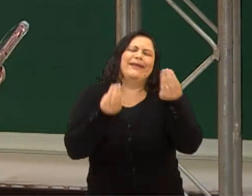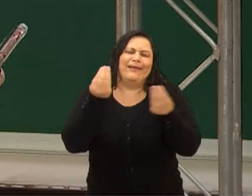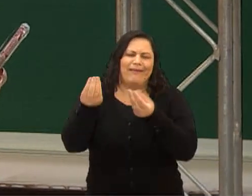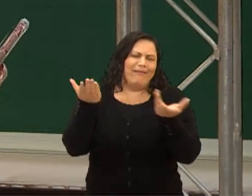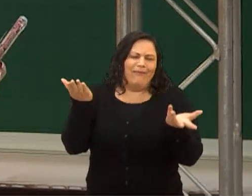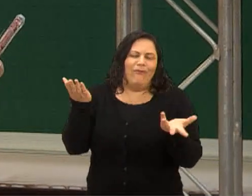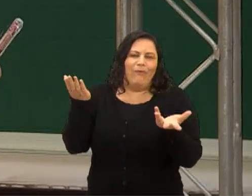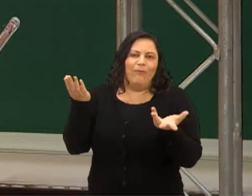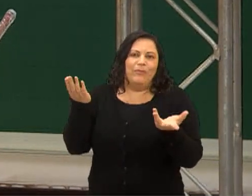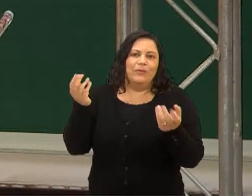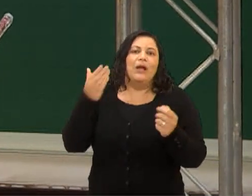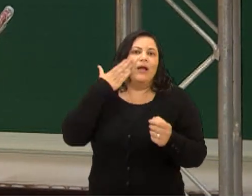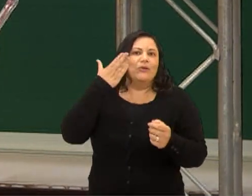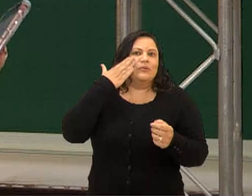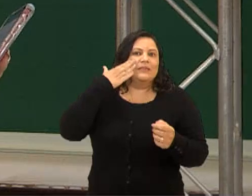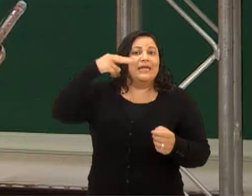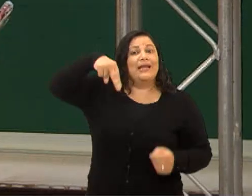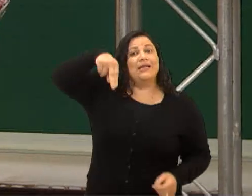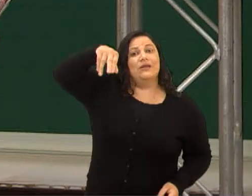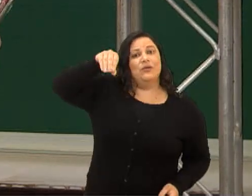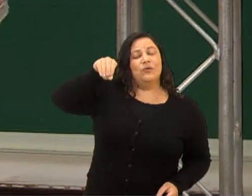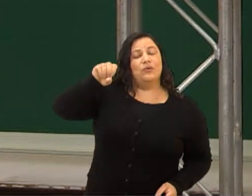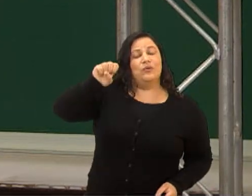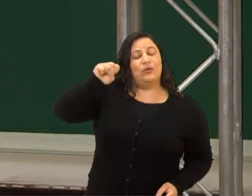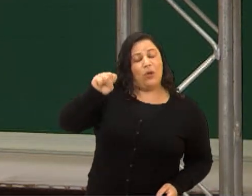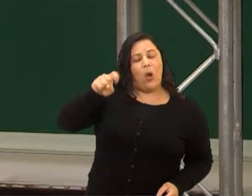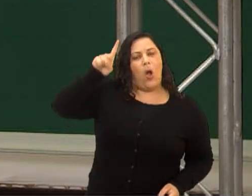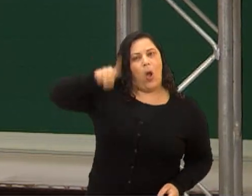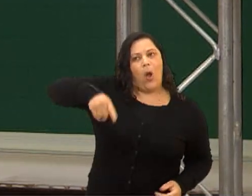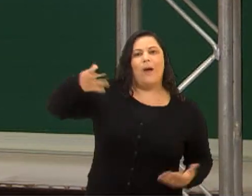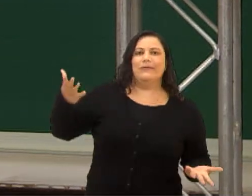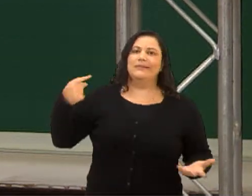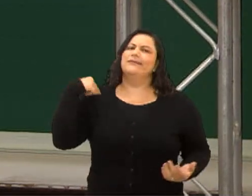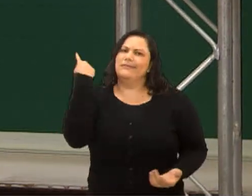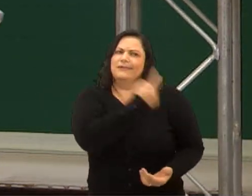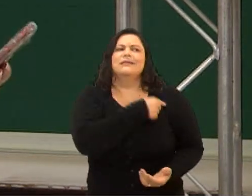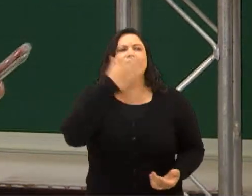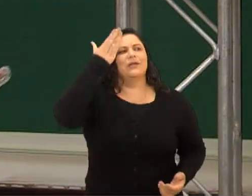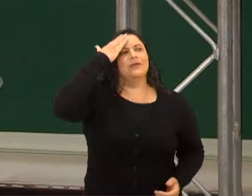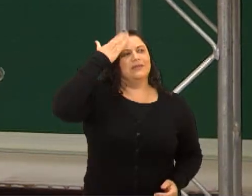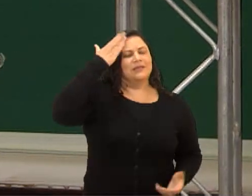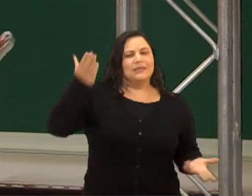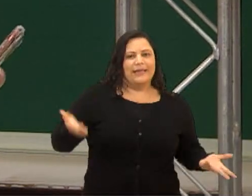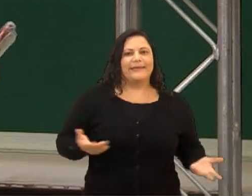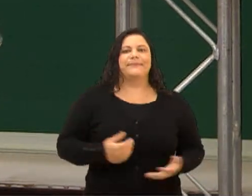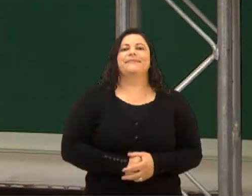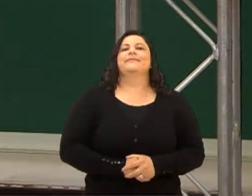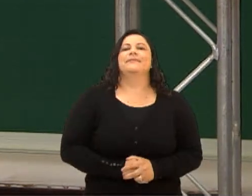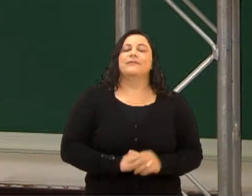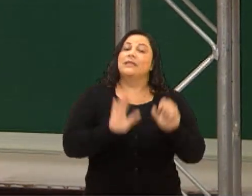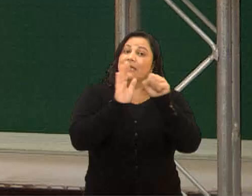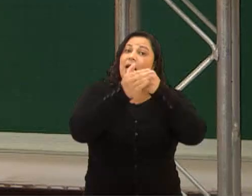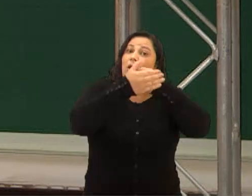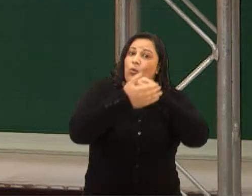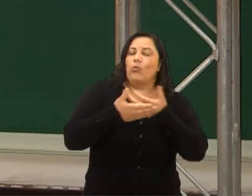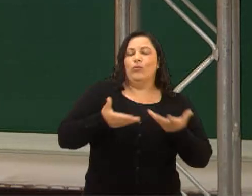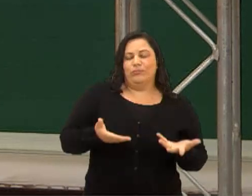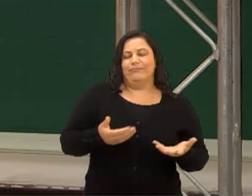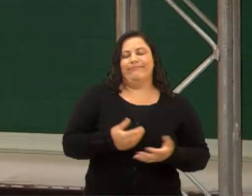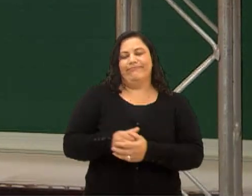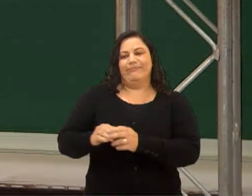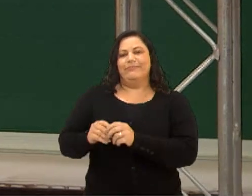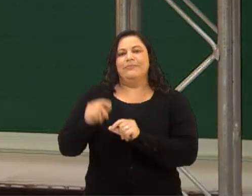eu sei que é nós. Eu não posso dizer, eles assistimos às videoaulas. só pode ser nós, é oculto. Agora, o indeterminado, a gente